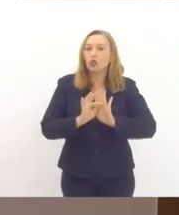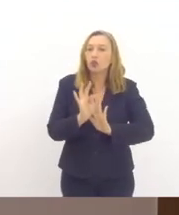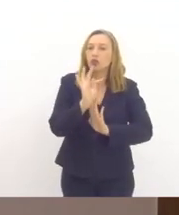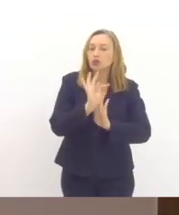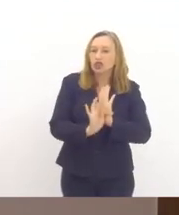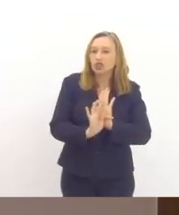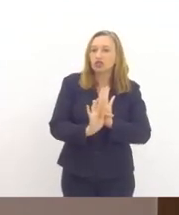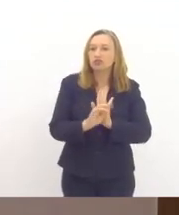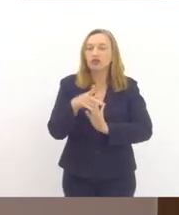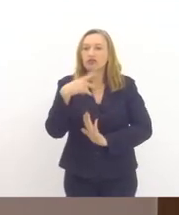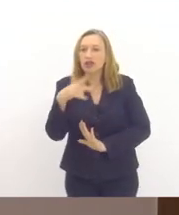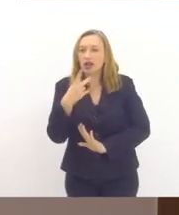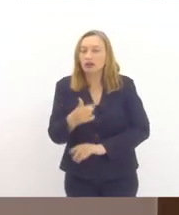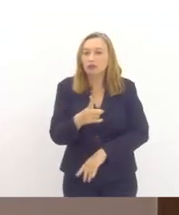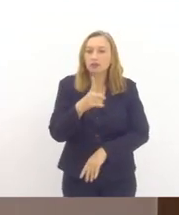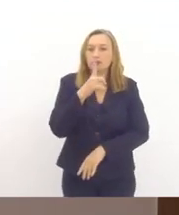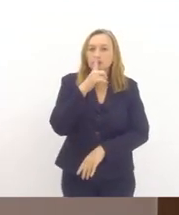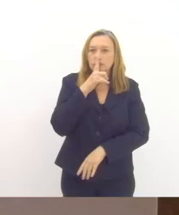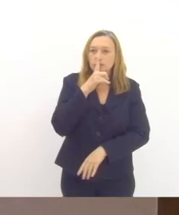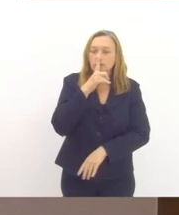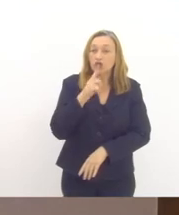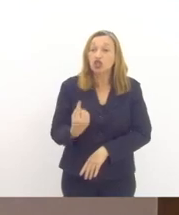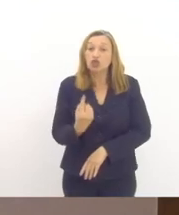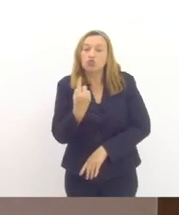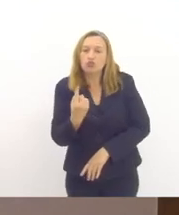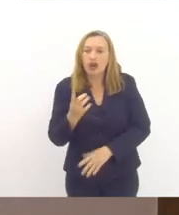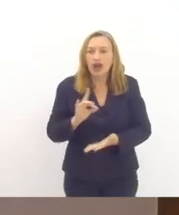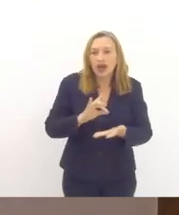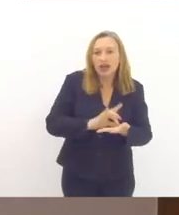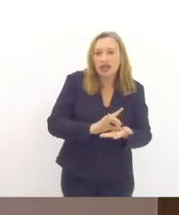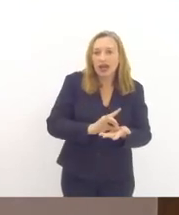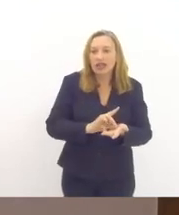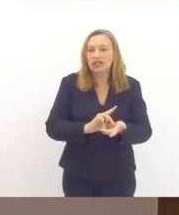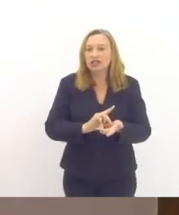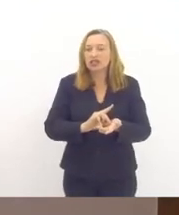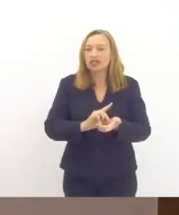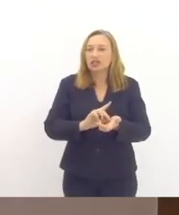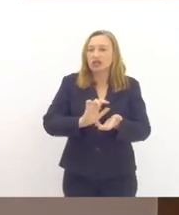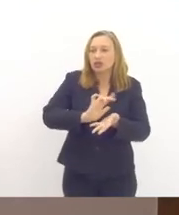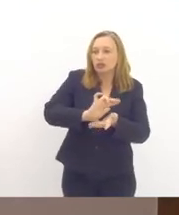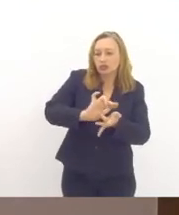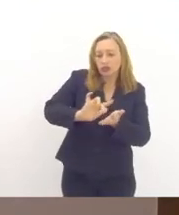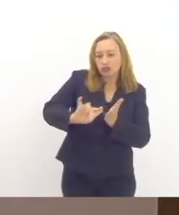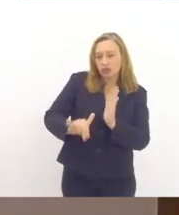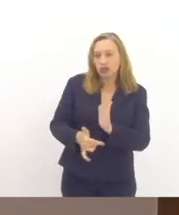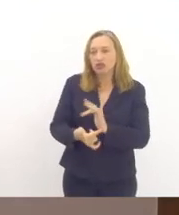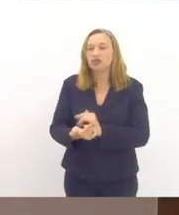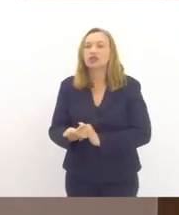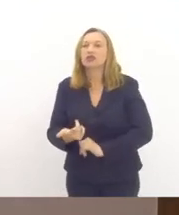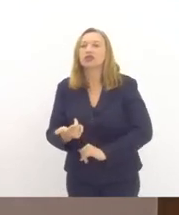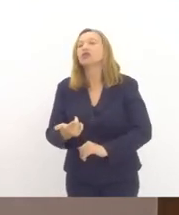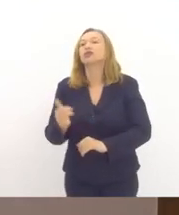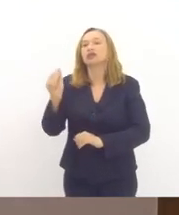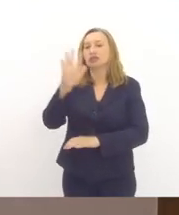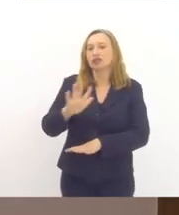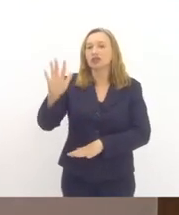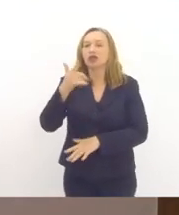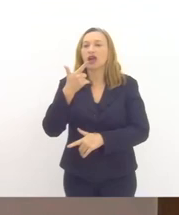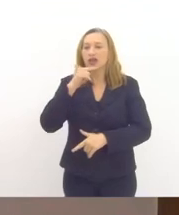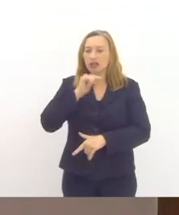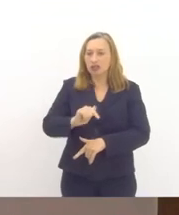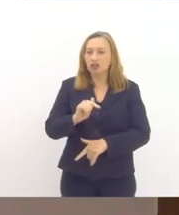ao silenciamento de uma realidade plurilingüe nacional. Nosso próprio estado, Rio de Janeiro,